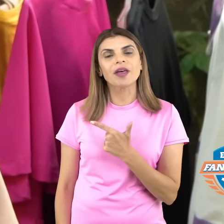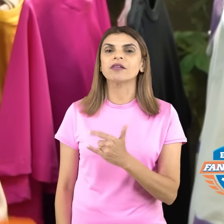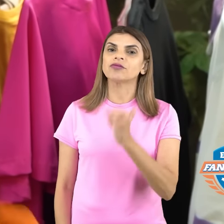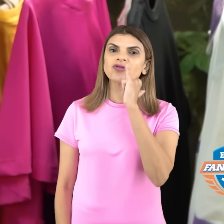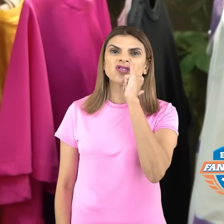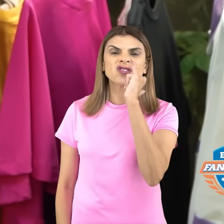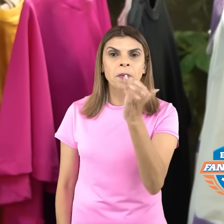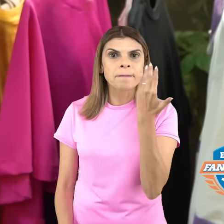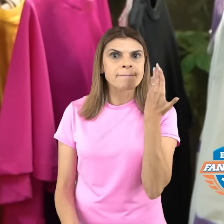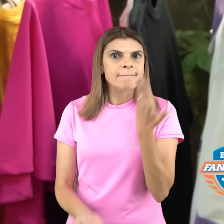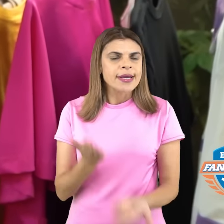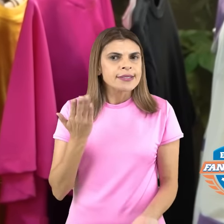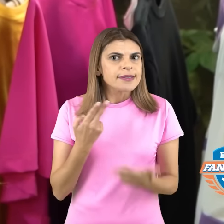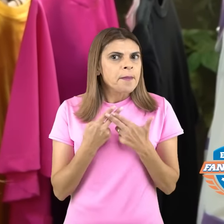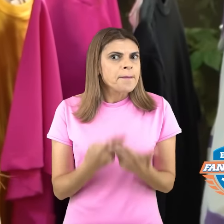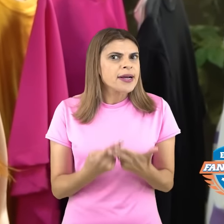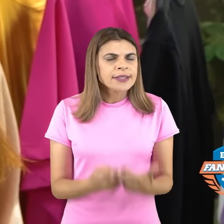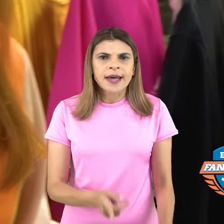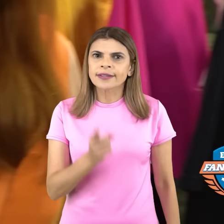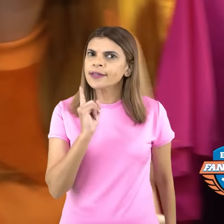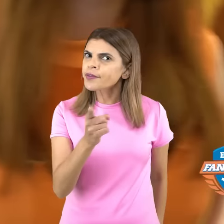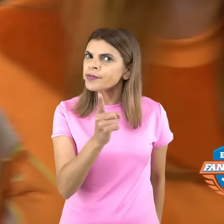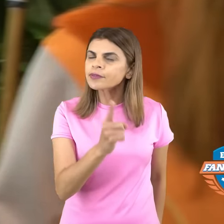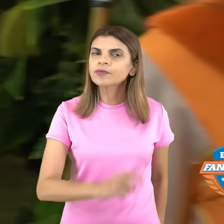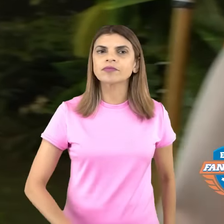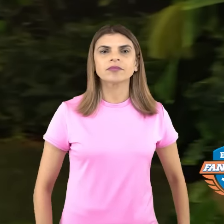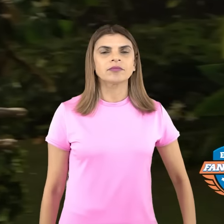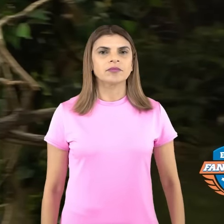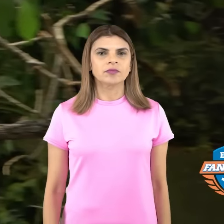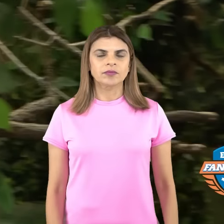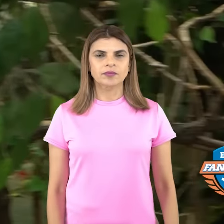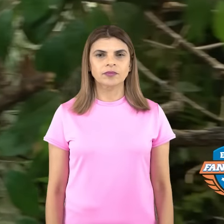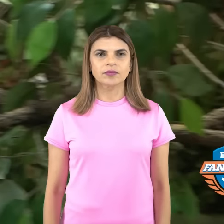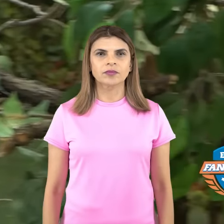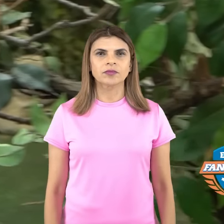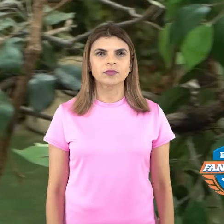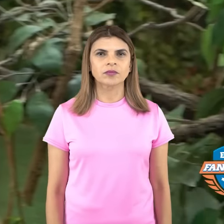já tô perdendo a minha paciência com você.